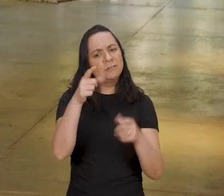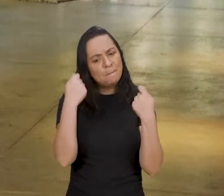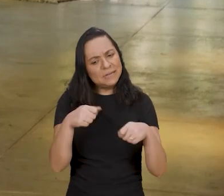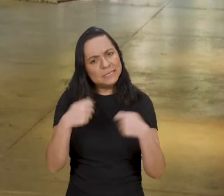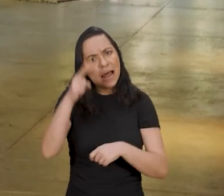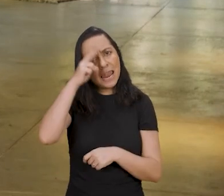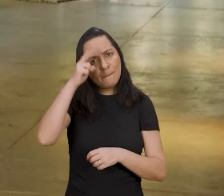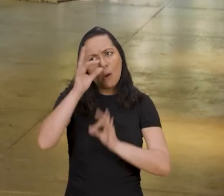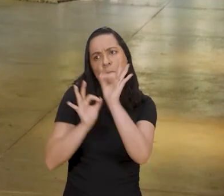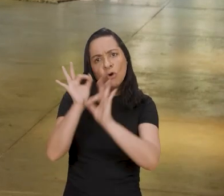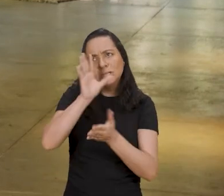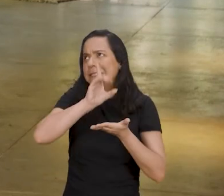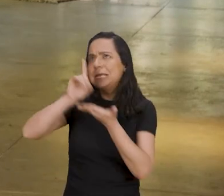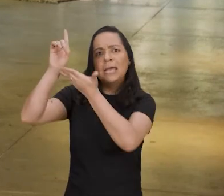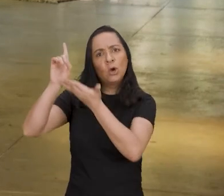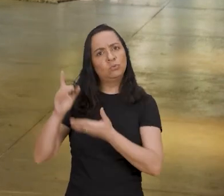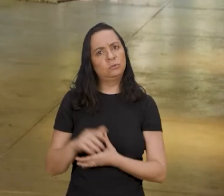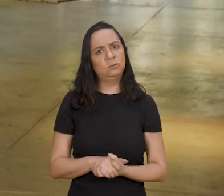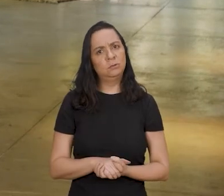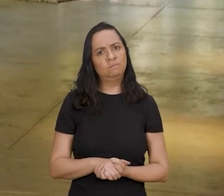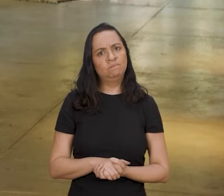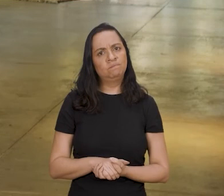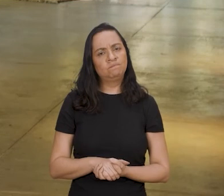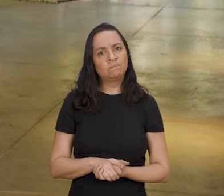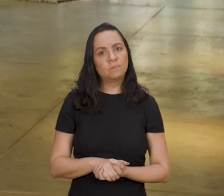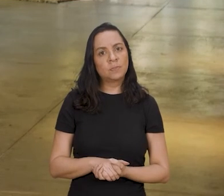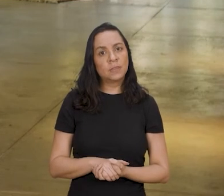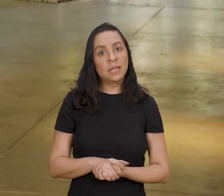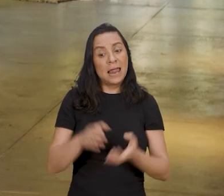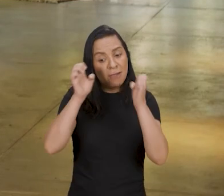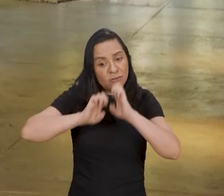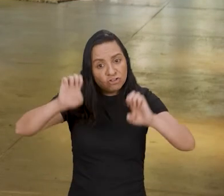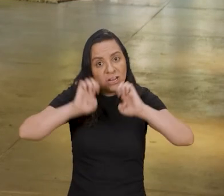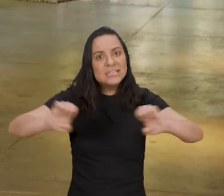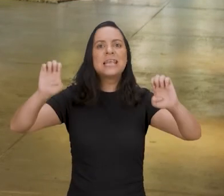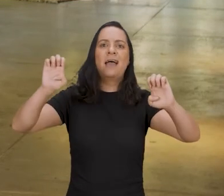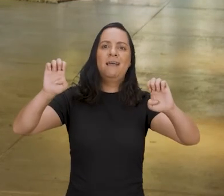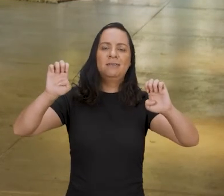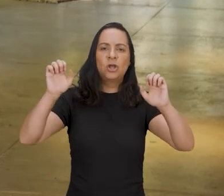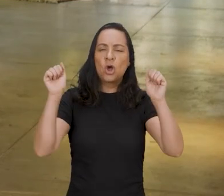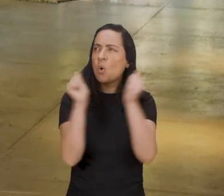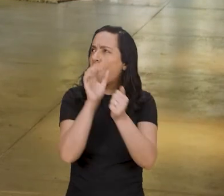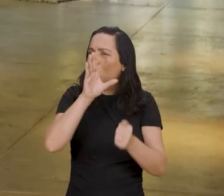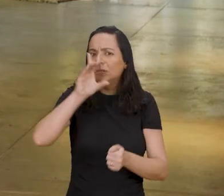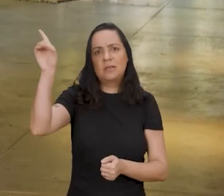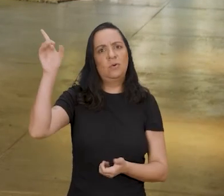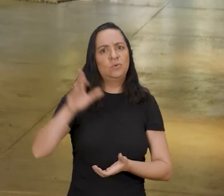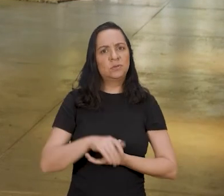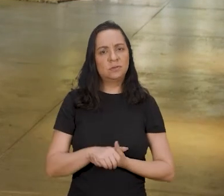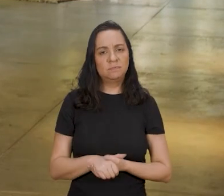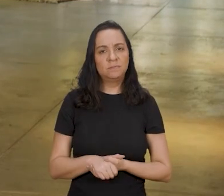muito mais nobre. Que propósito é esse? O propósito de levar o Evangelho de acordo com os dons e